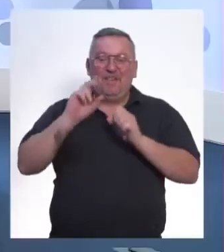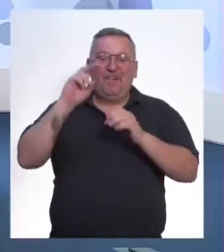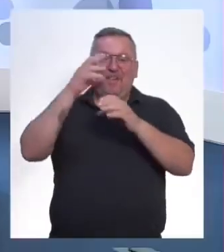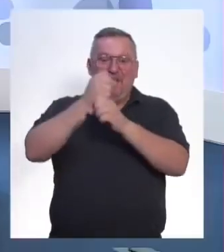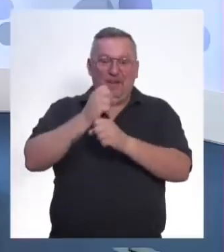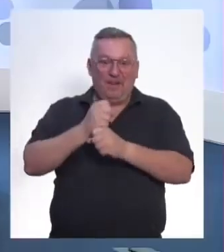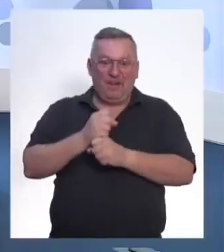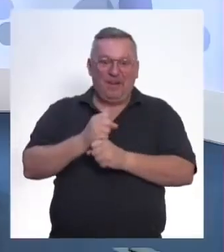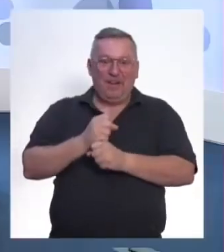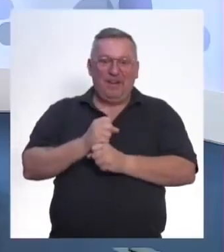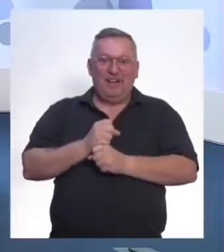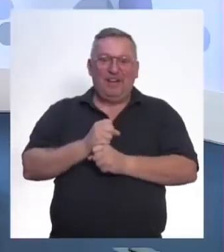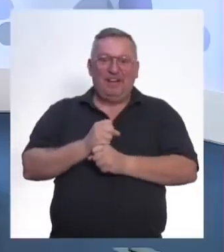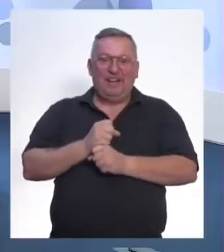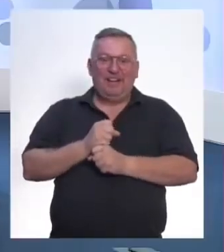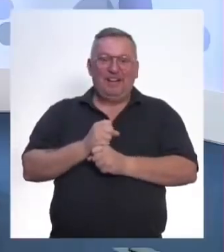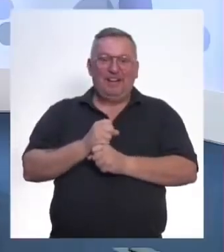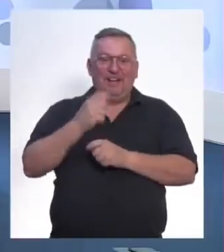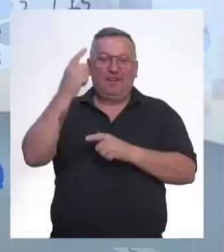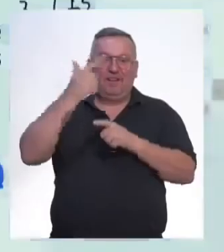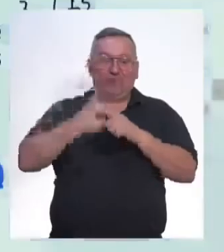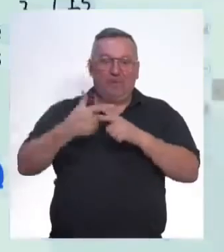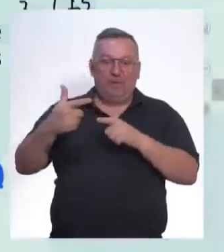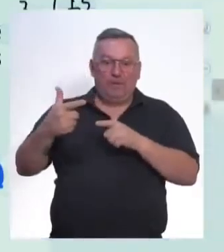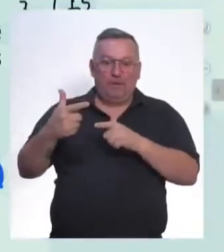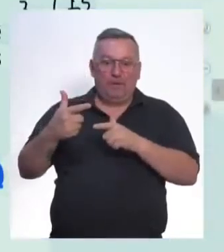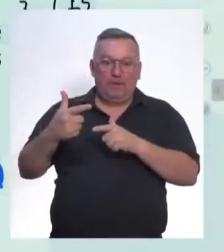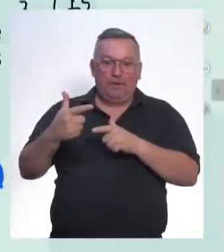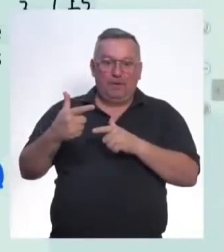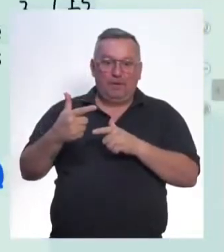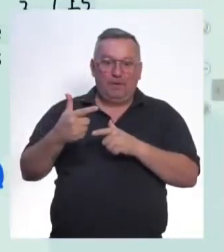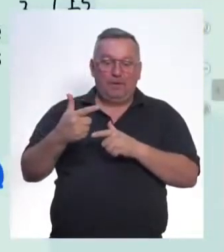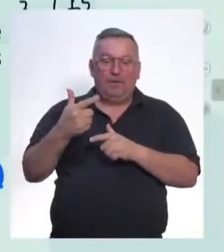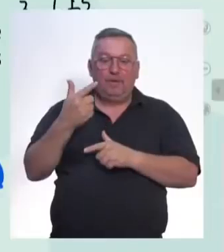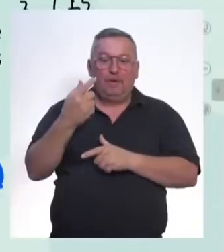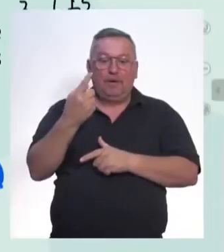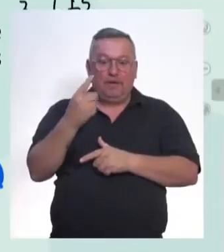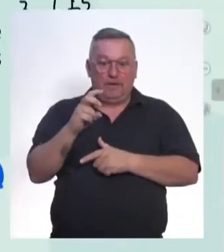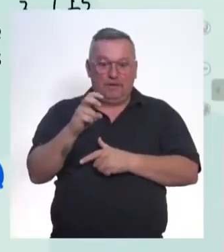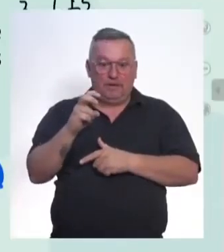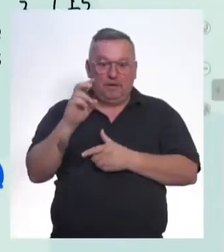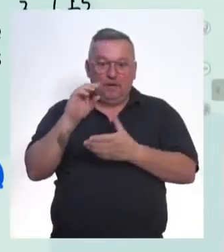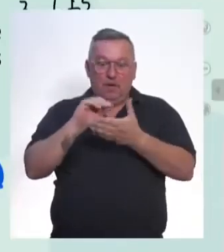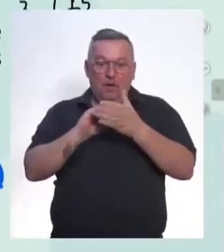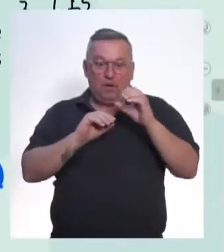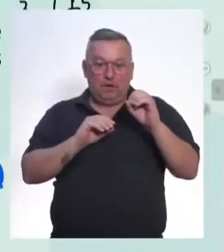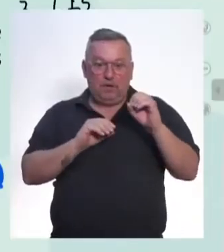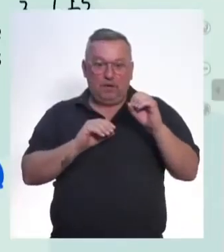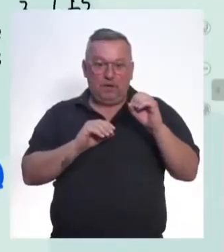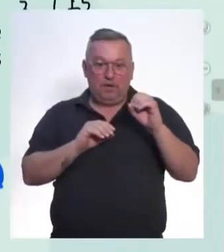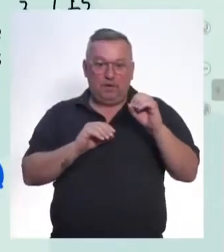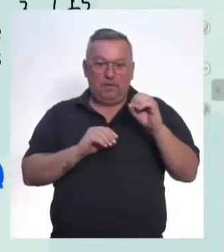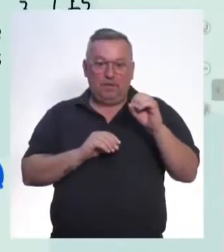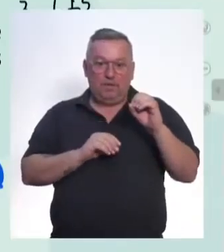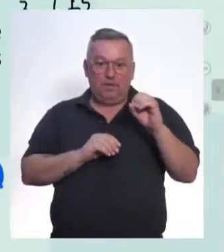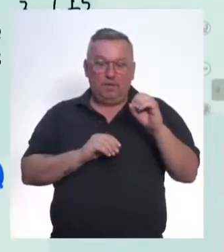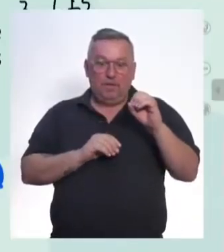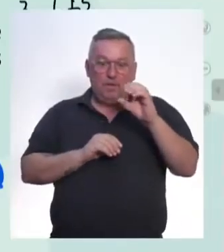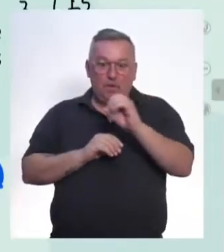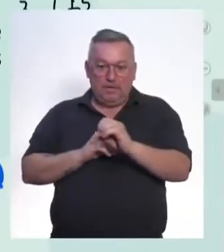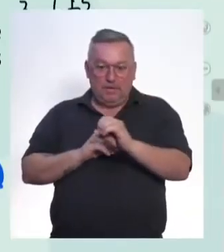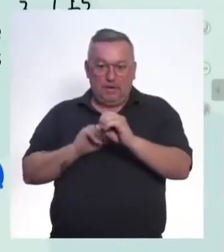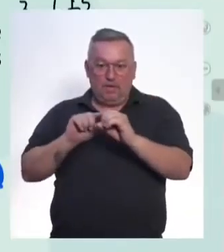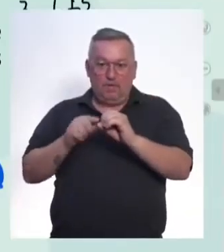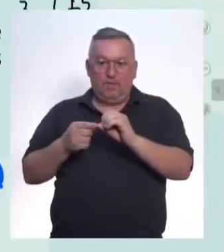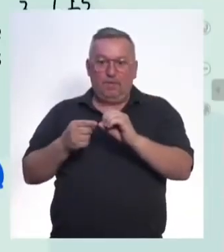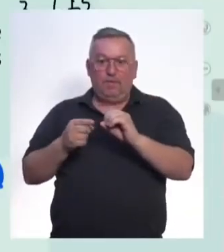aqui, 3 dividido por 15. Coloca um zero, desequilibrei, equilibrei